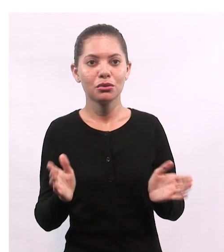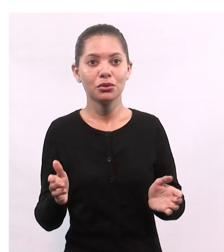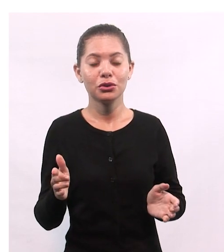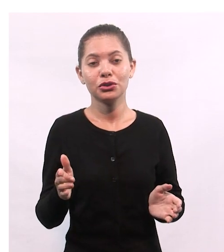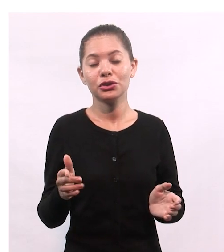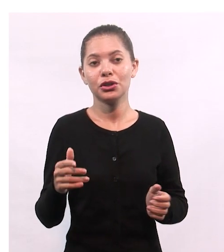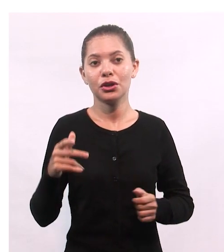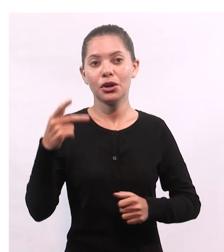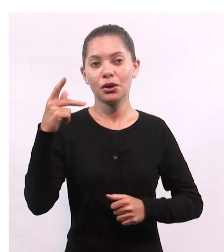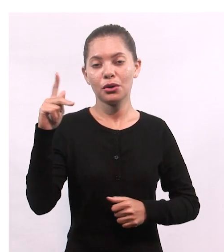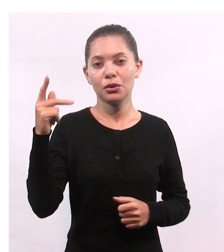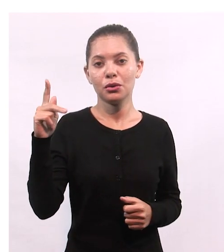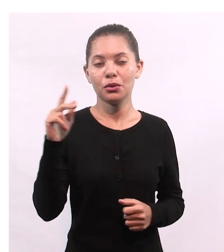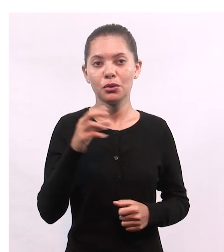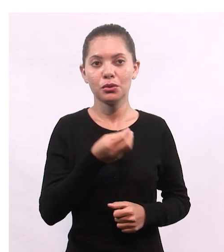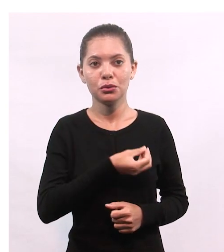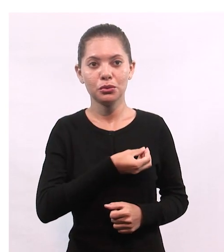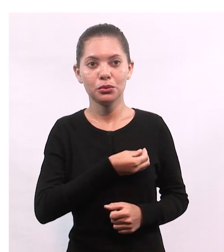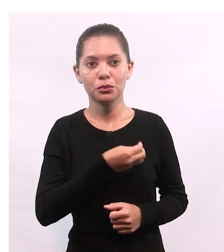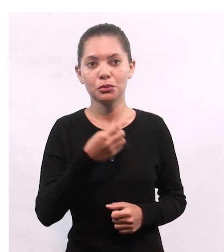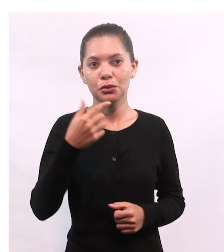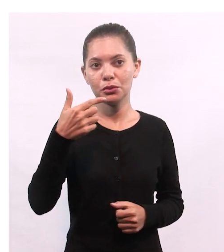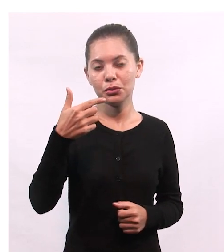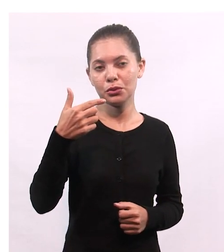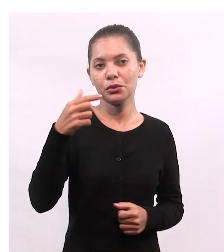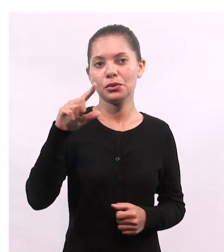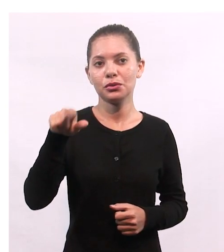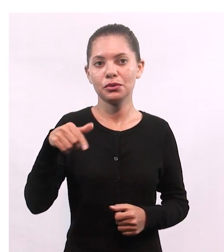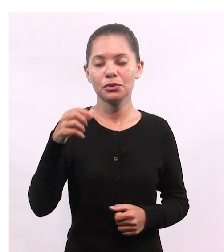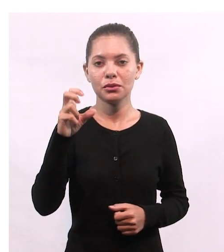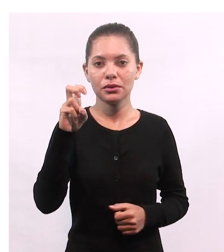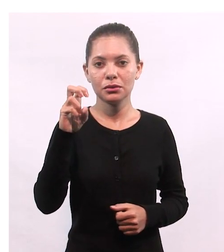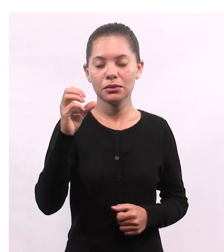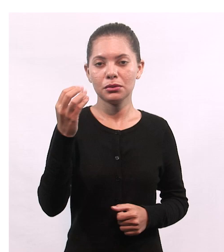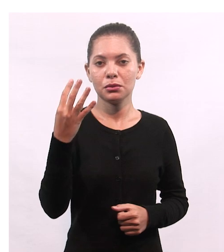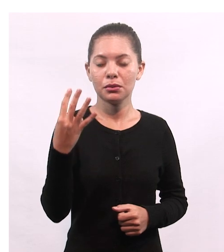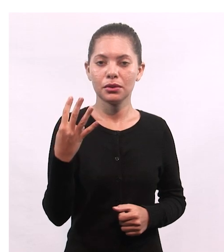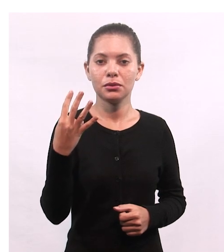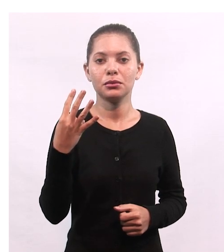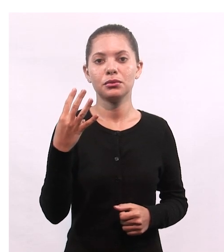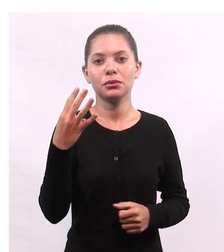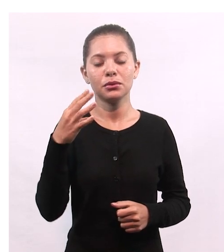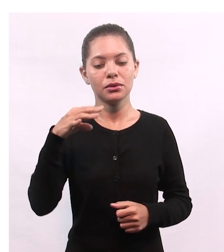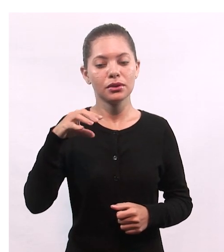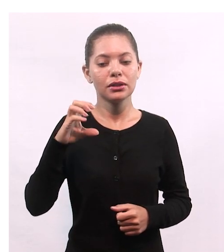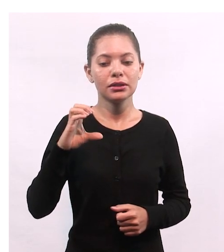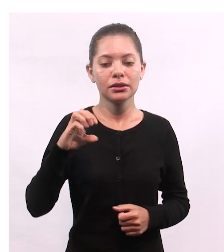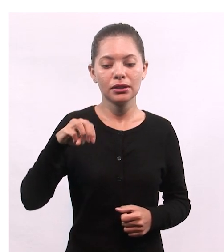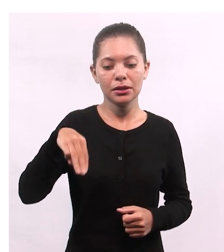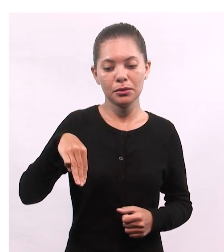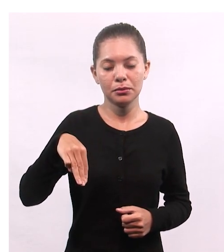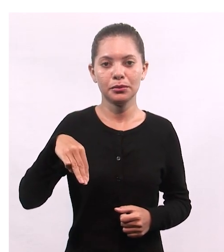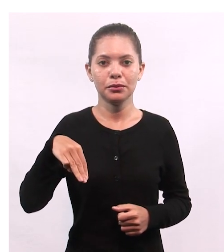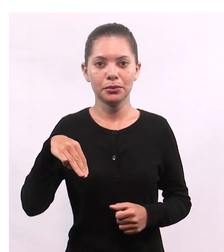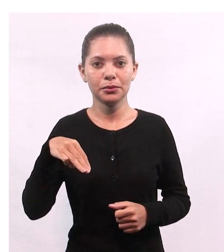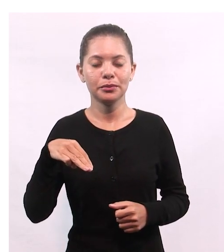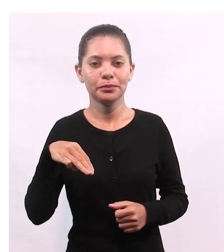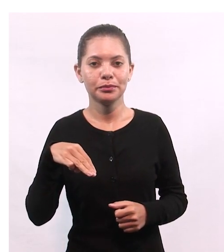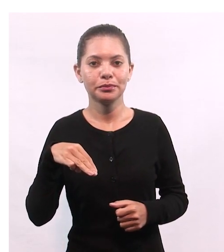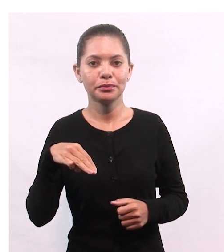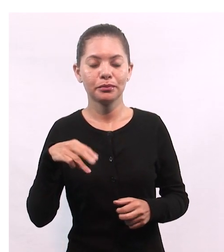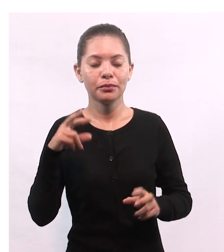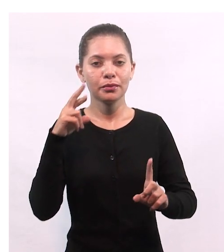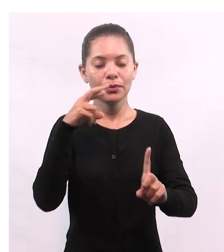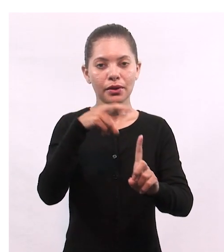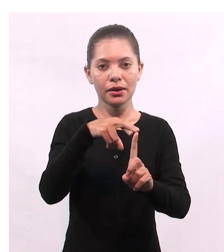adota-se como uma polegada a distância de 2,54 centímetros. Mas isso não havia assim um padrão. Eu adotava